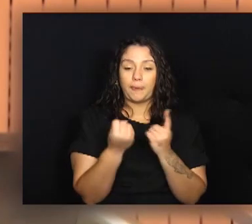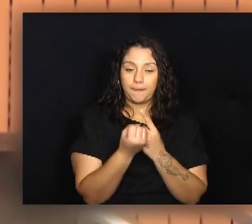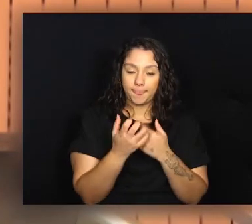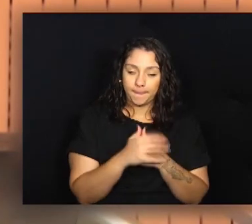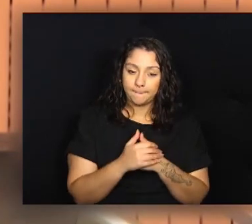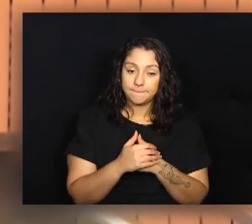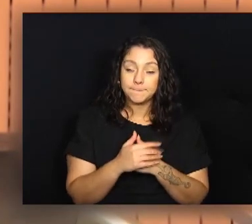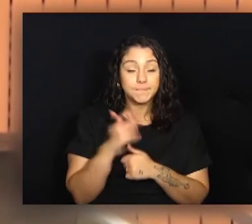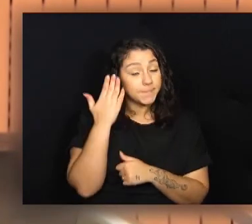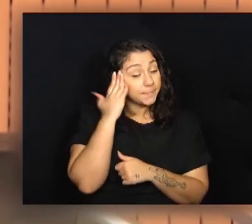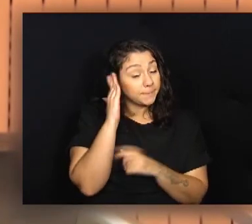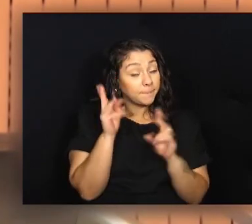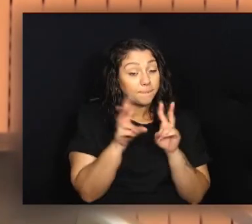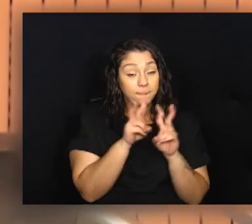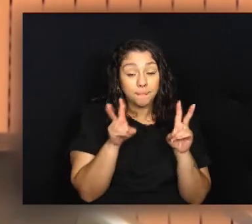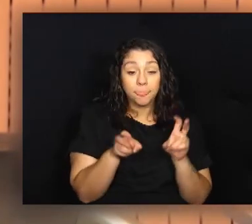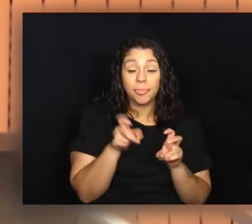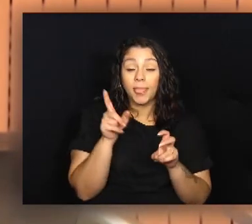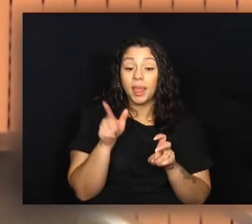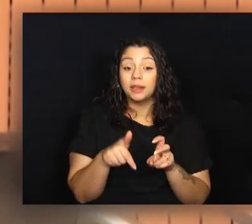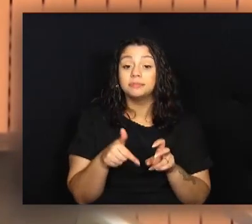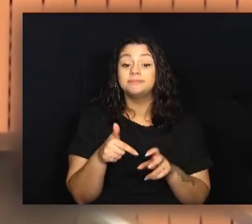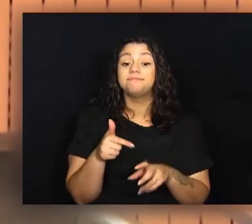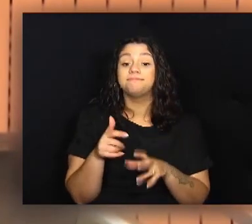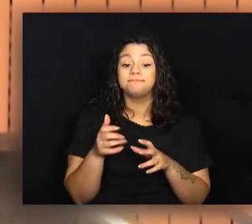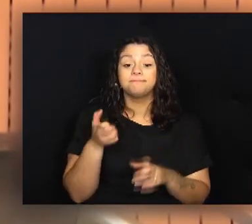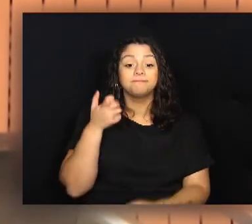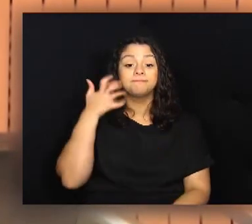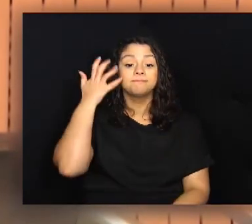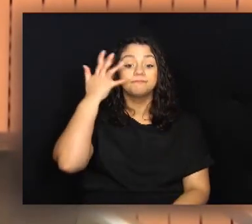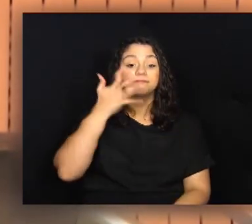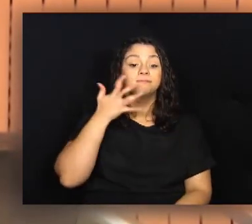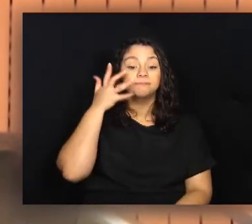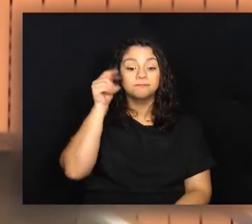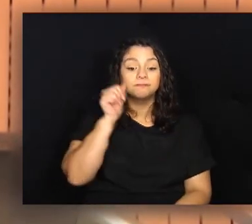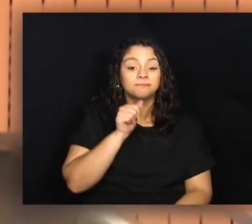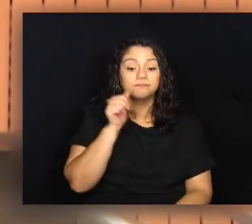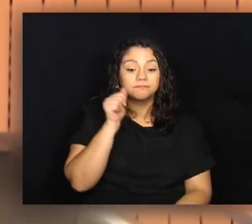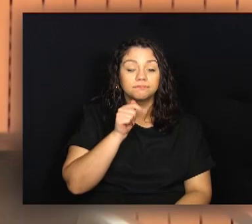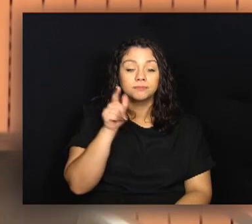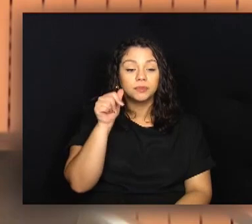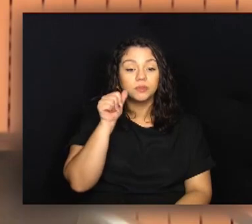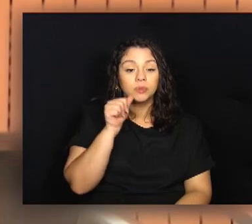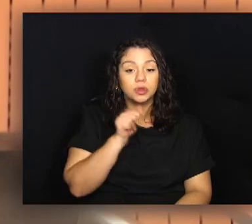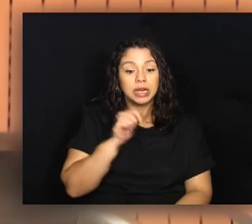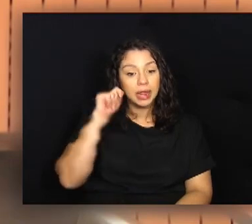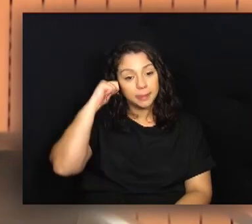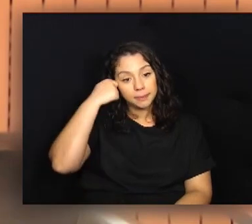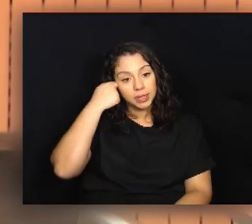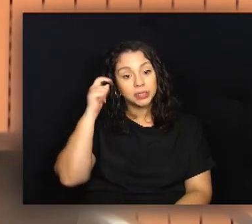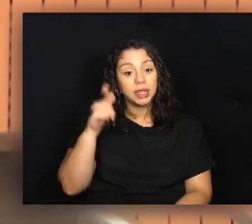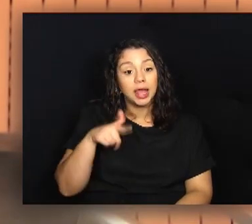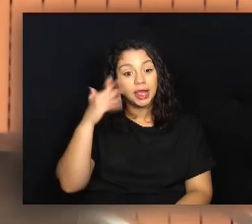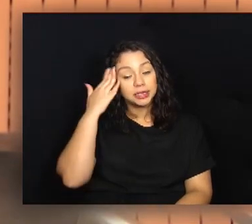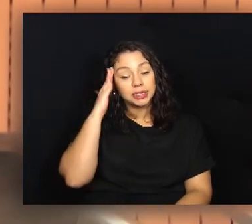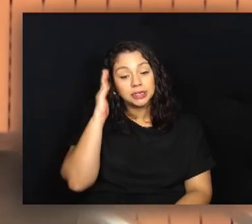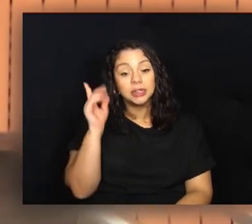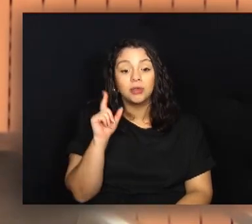Compreender o tema pela interlocução feminina, mulher preta, é entender